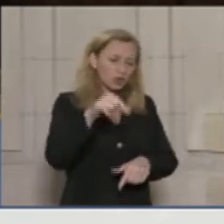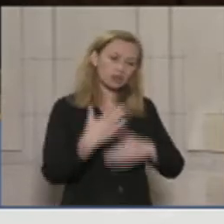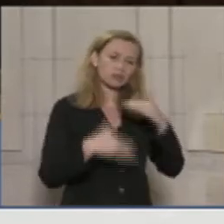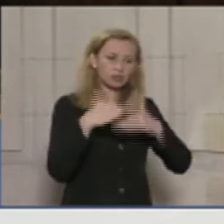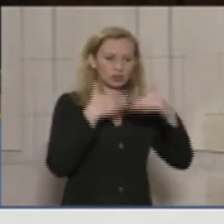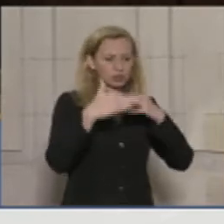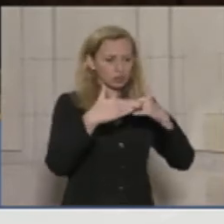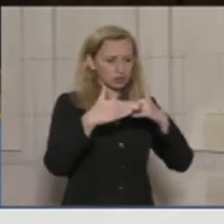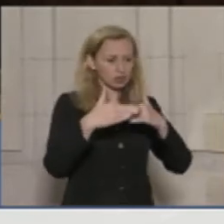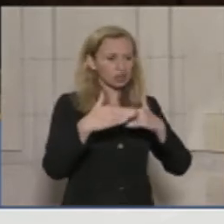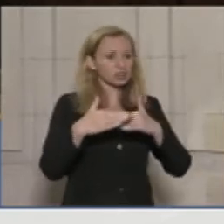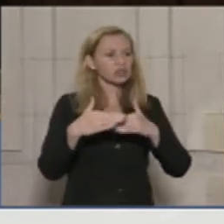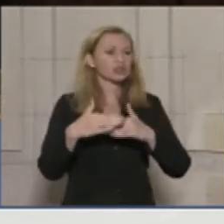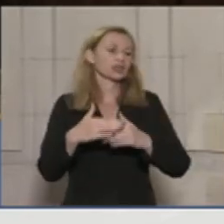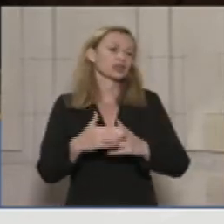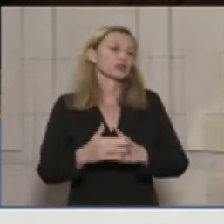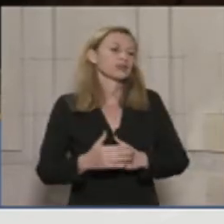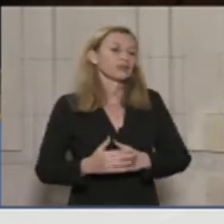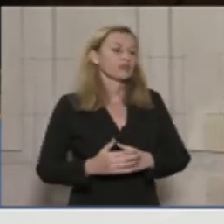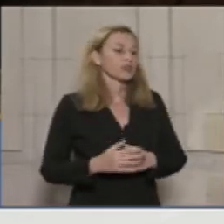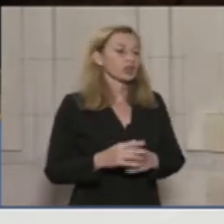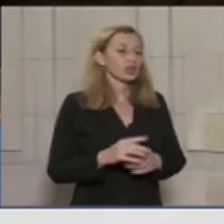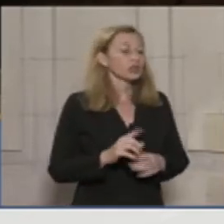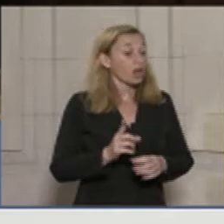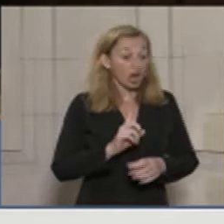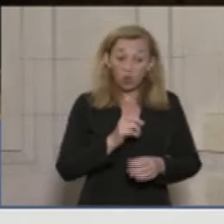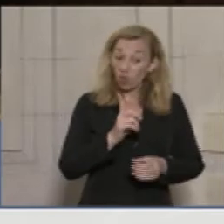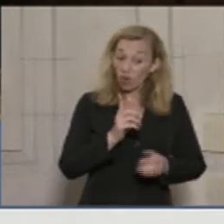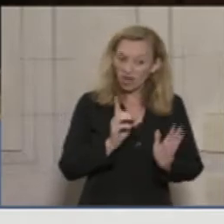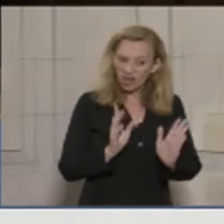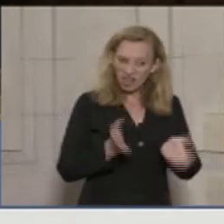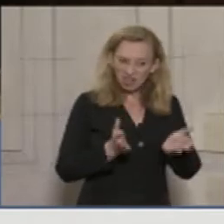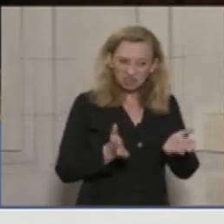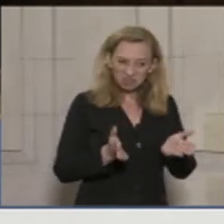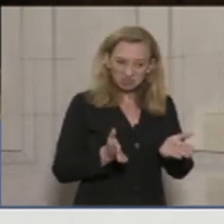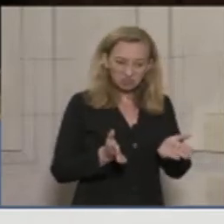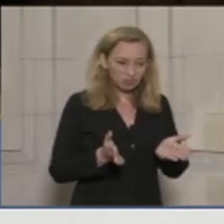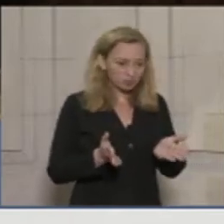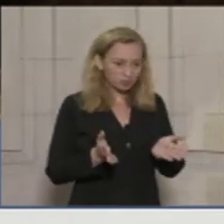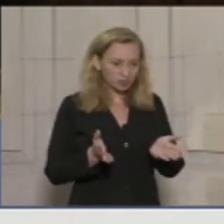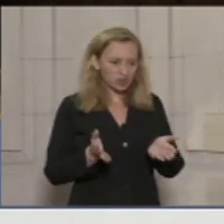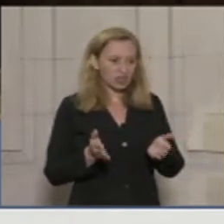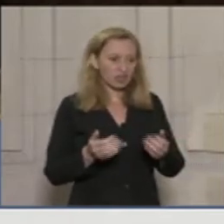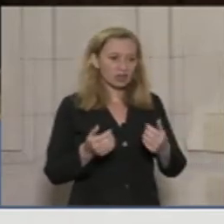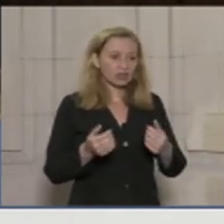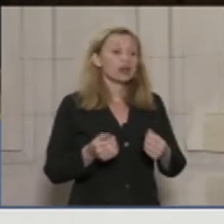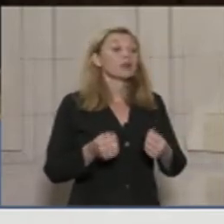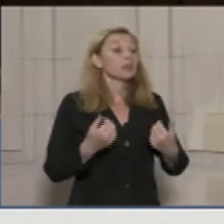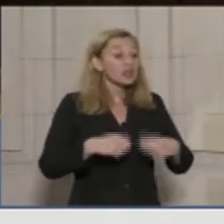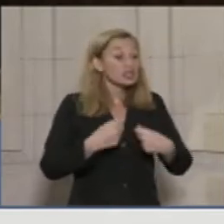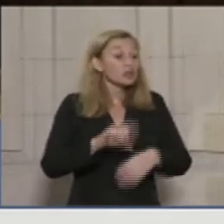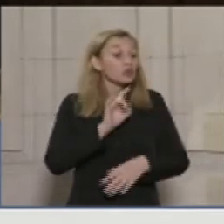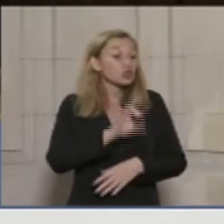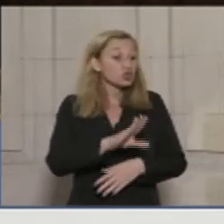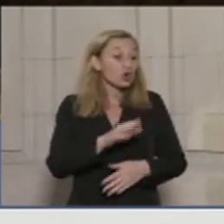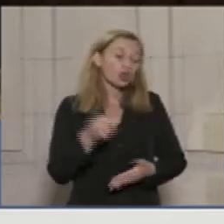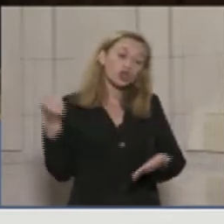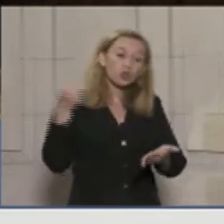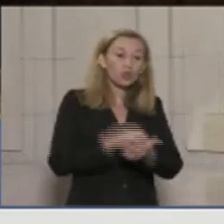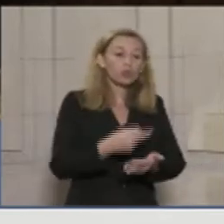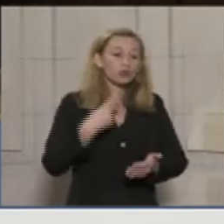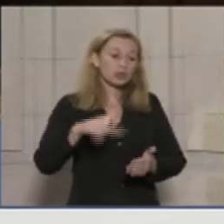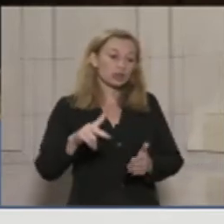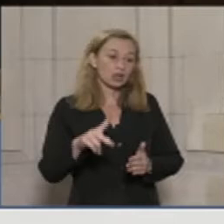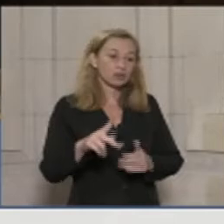processo democrático das universidades. Não é disso que precisamos agora. Precisamos que as universidades cumpram o seu papel, formar quadros,